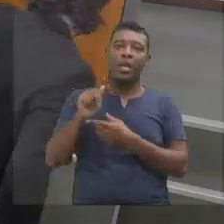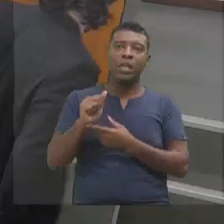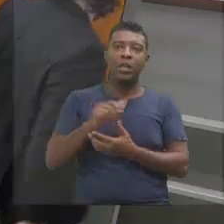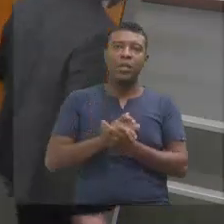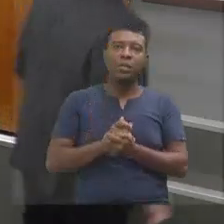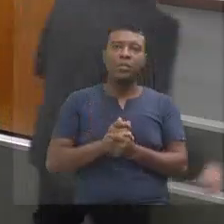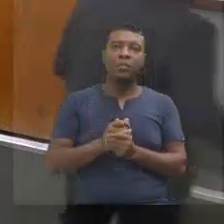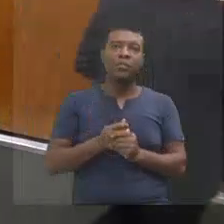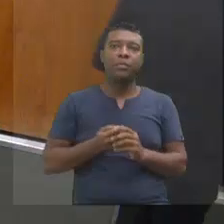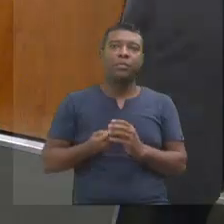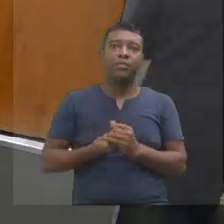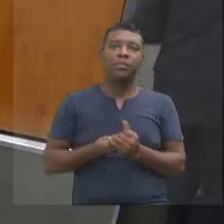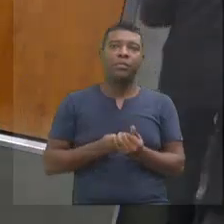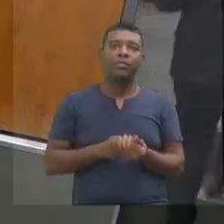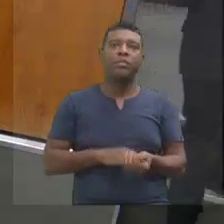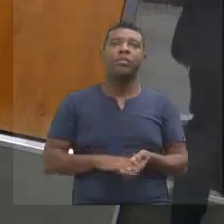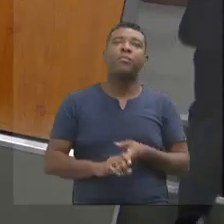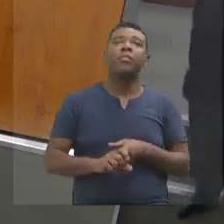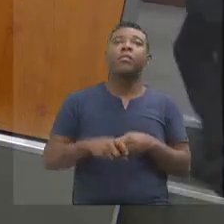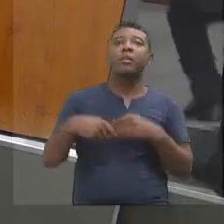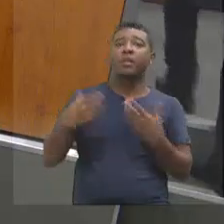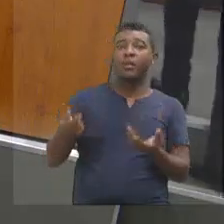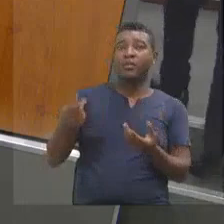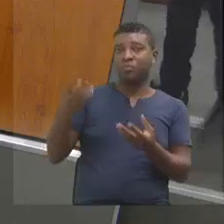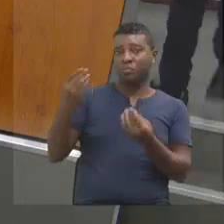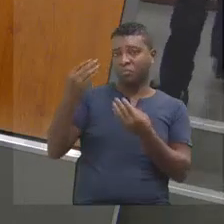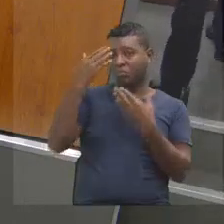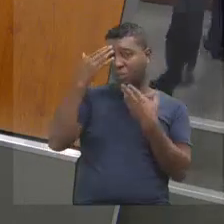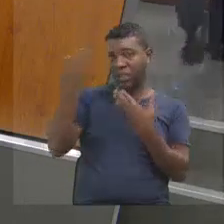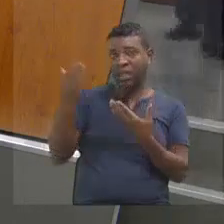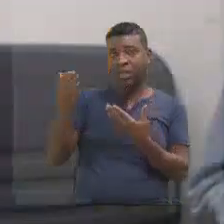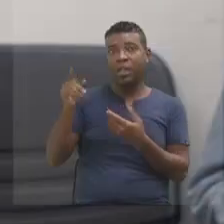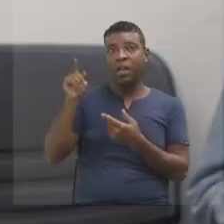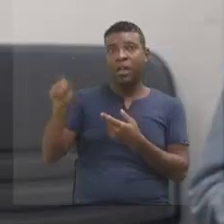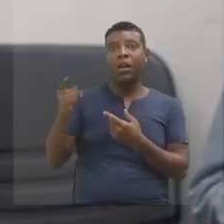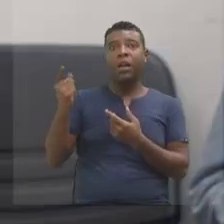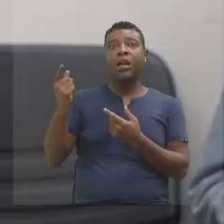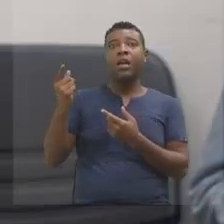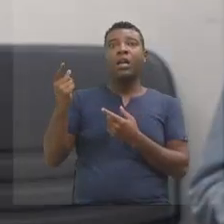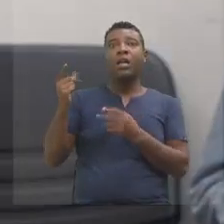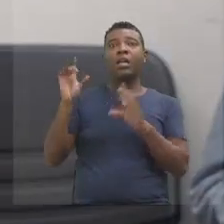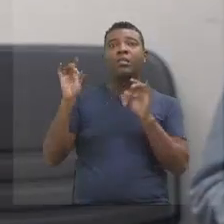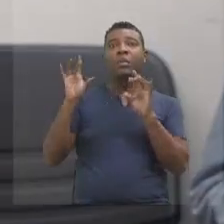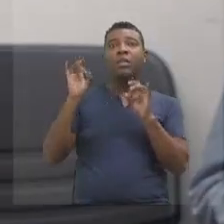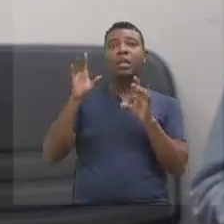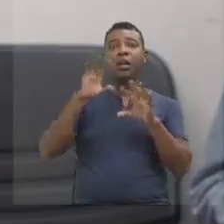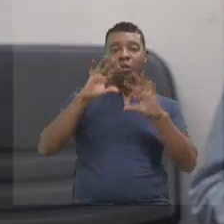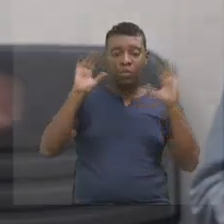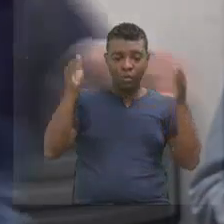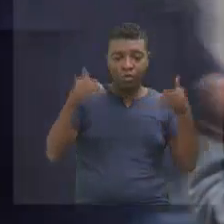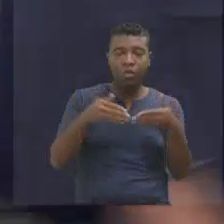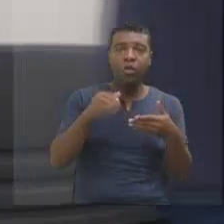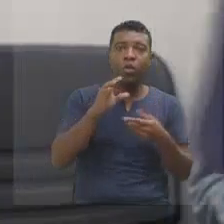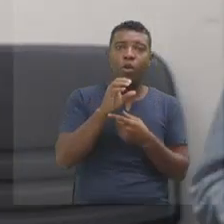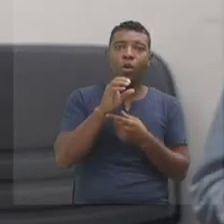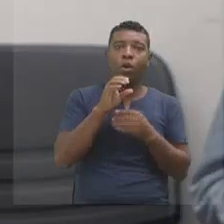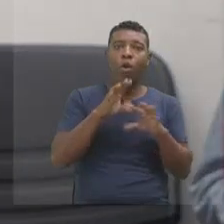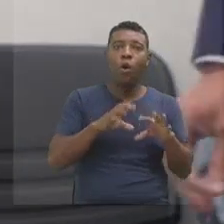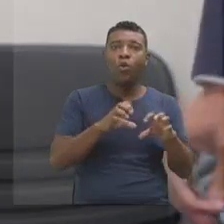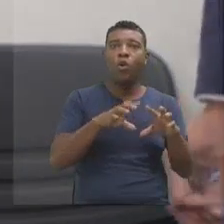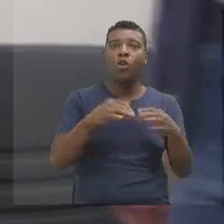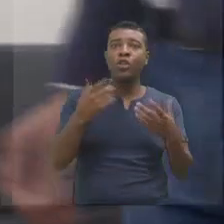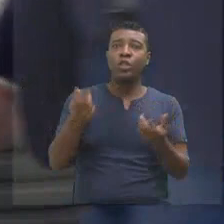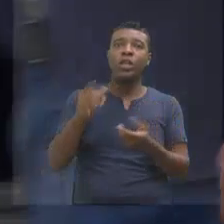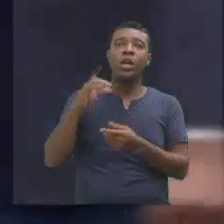amigo Doutor Wilson simético referência de Minas Gerais especial na Oncologia saudade